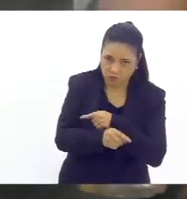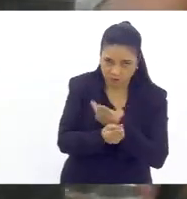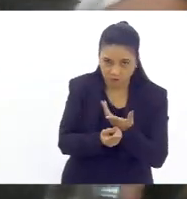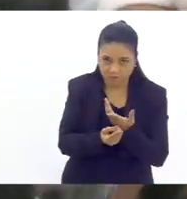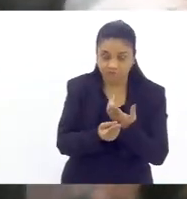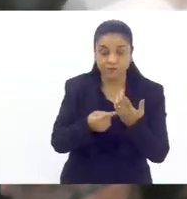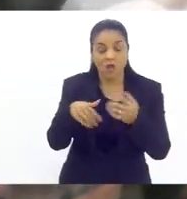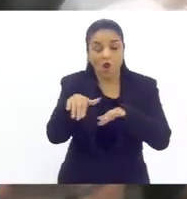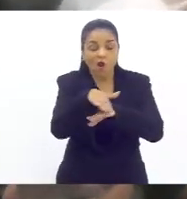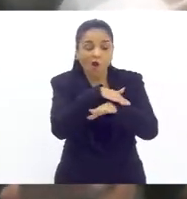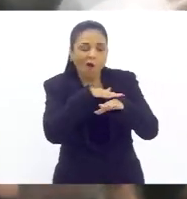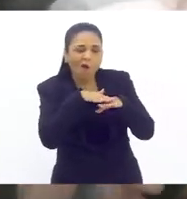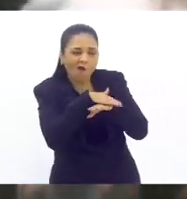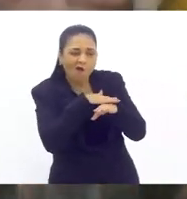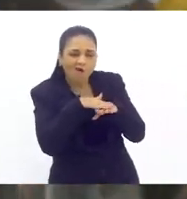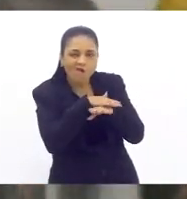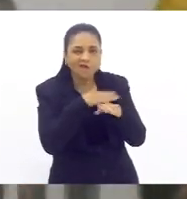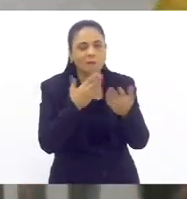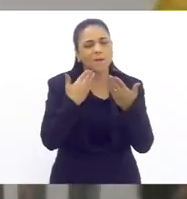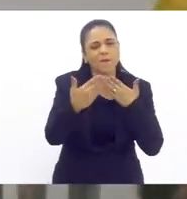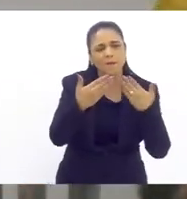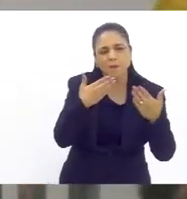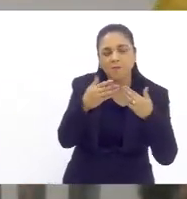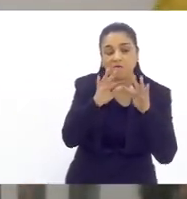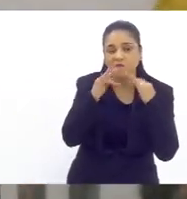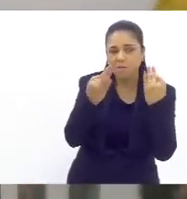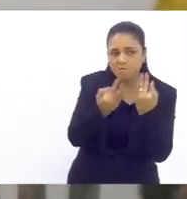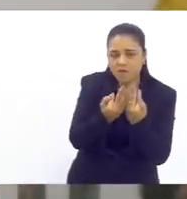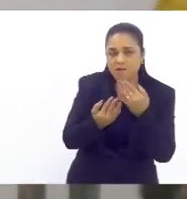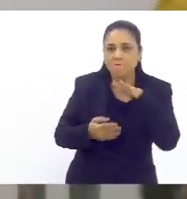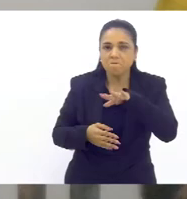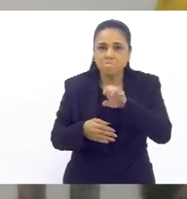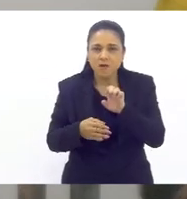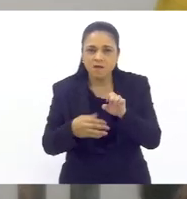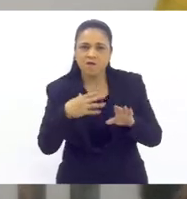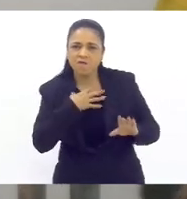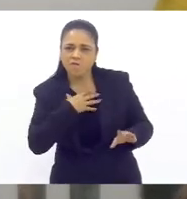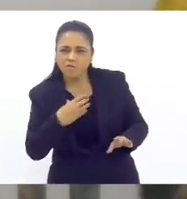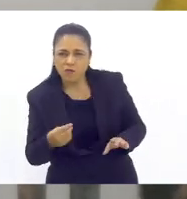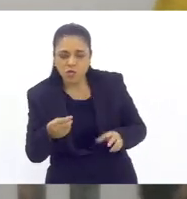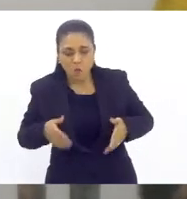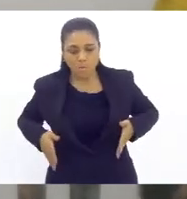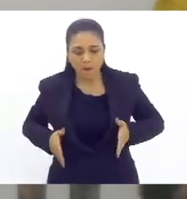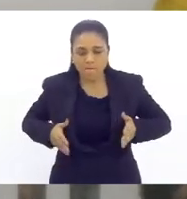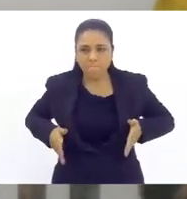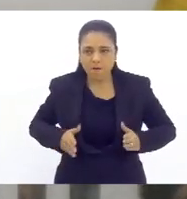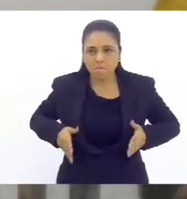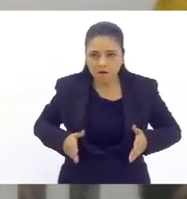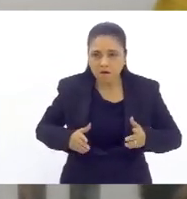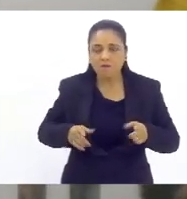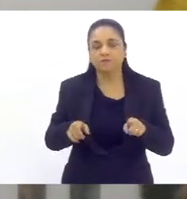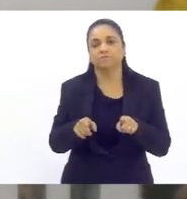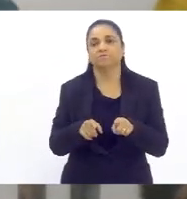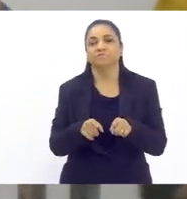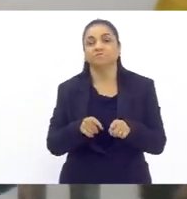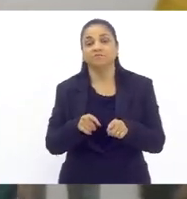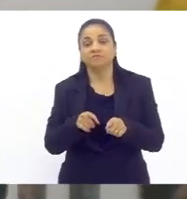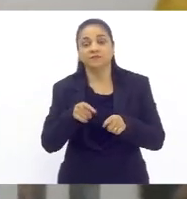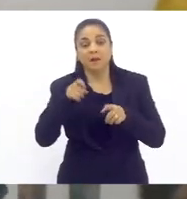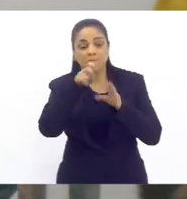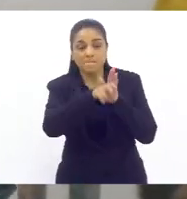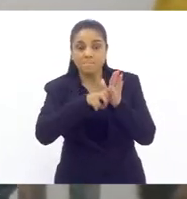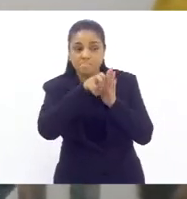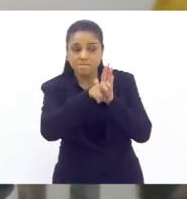conversar com as famílias muitas mães muitos filhos em cadeira de rodas né e elas